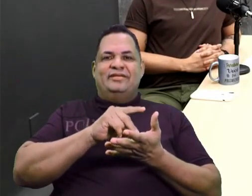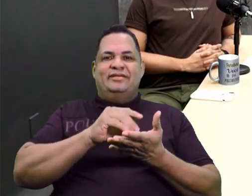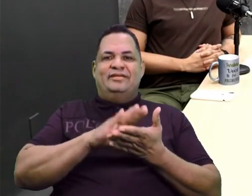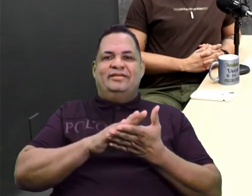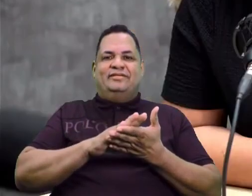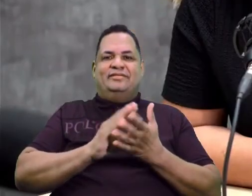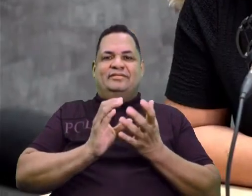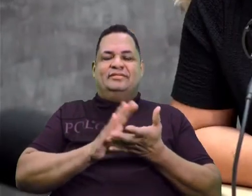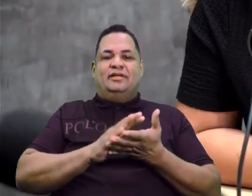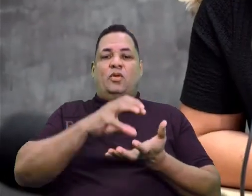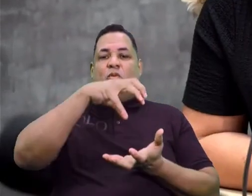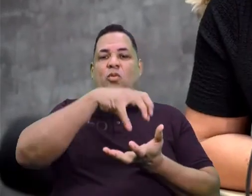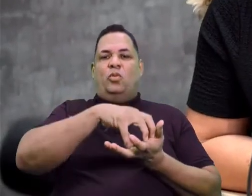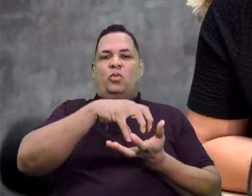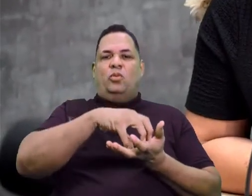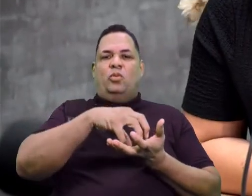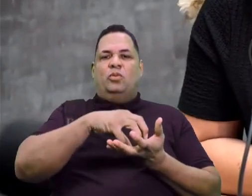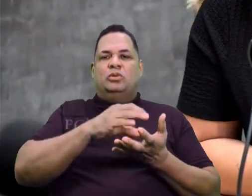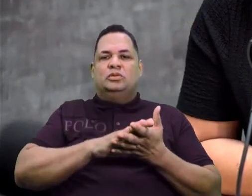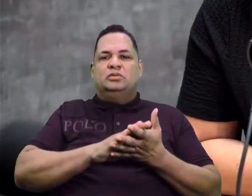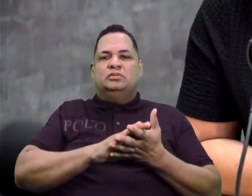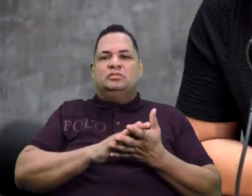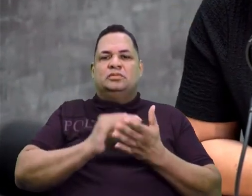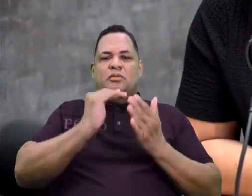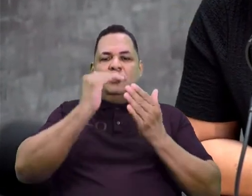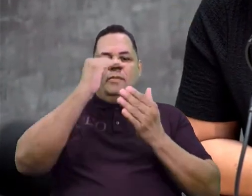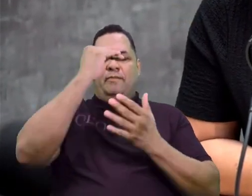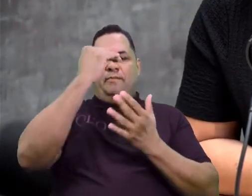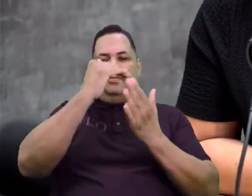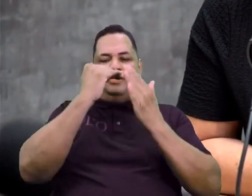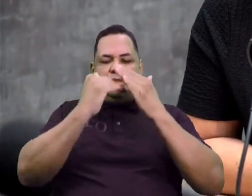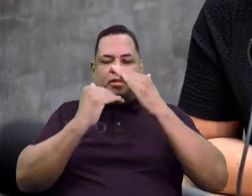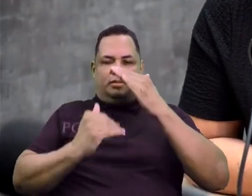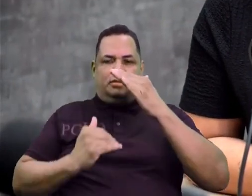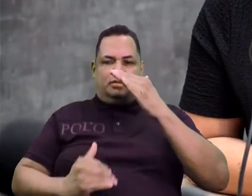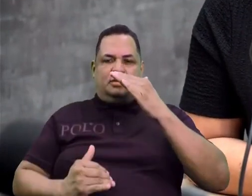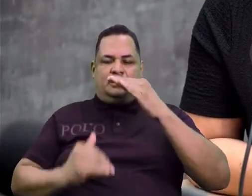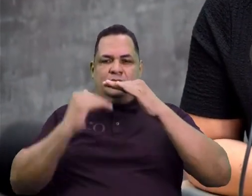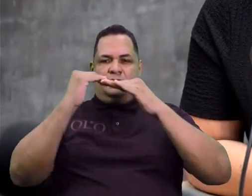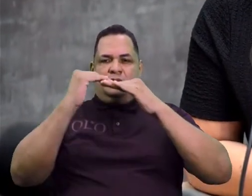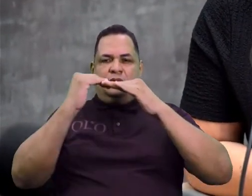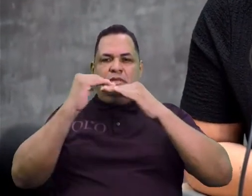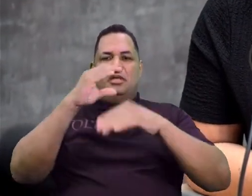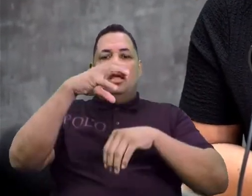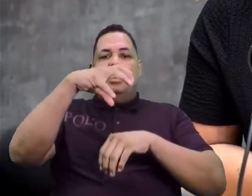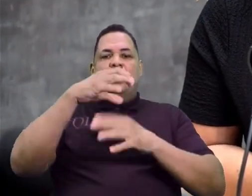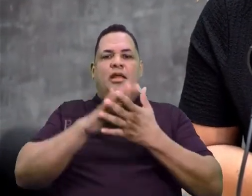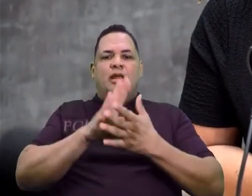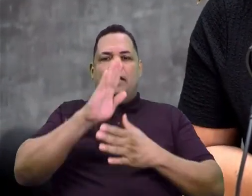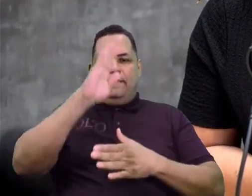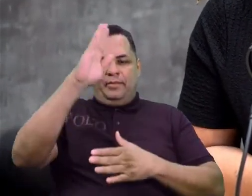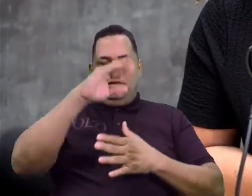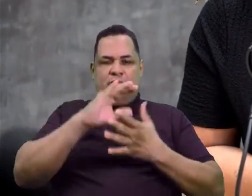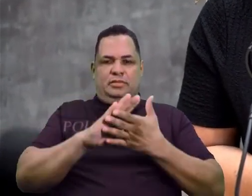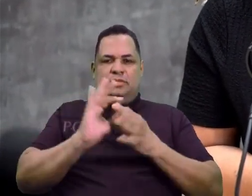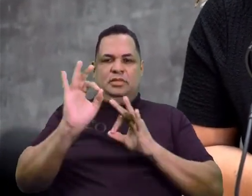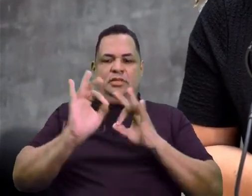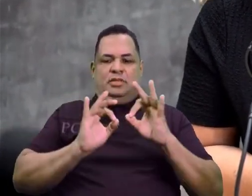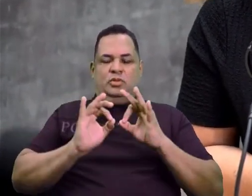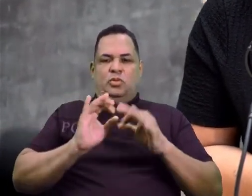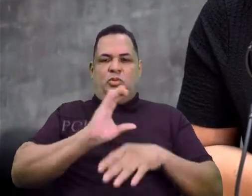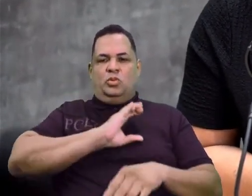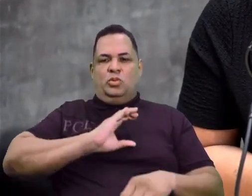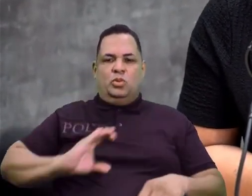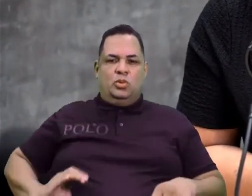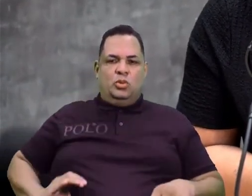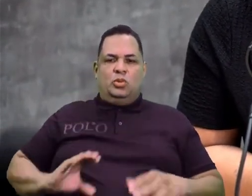um centro com subcentros. Entendi. Então, um desses subcentros, a Ileusa era a coordenadora, que era a